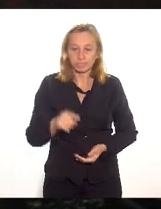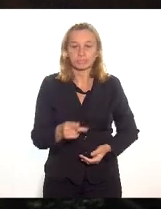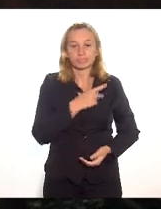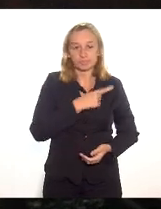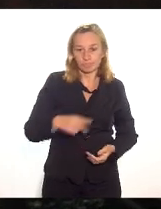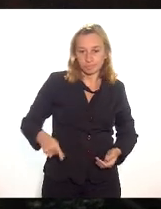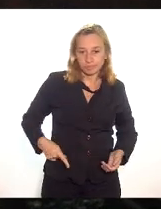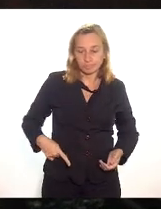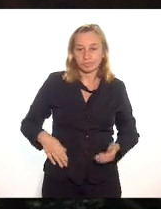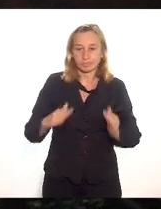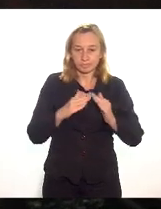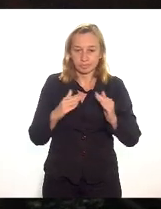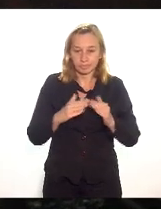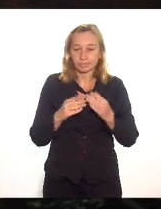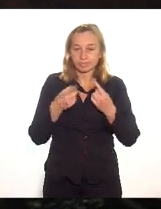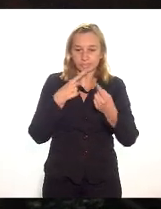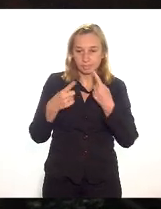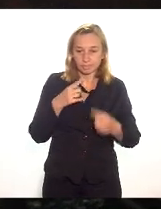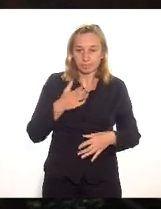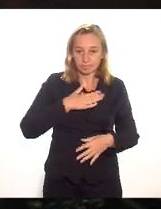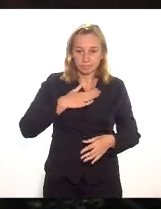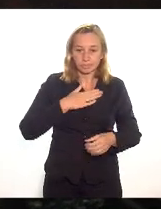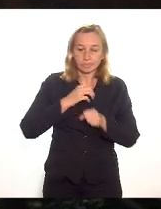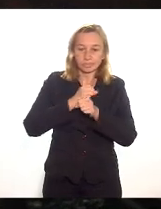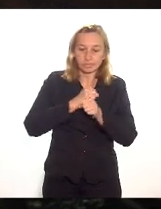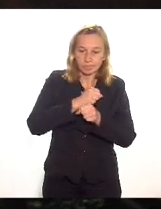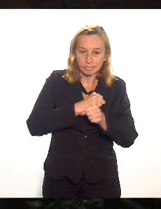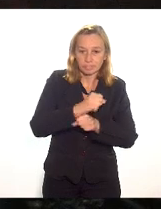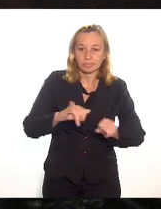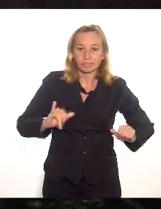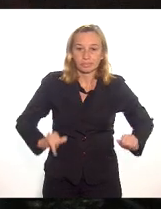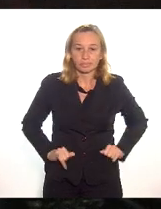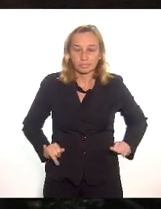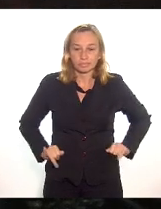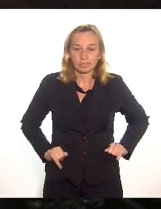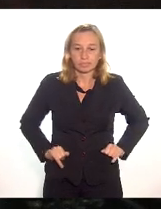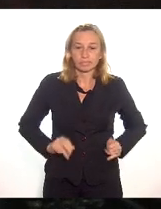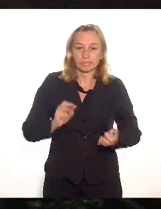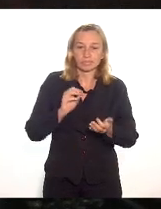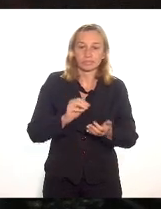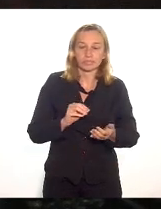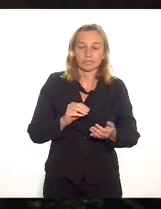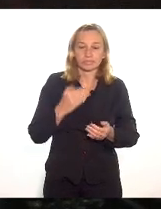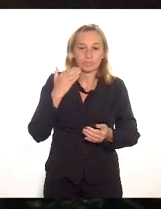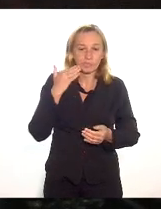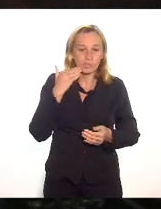comigo, disse que há anos sofre com a ineficiência da SEDAI.